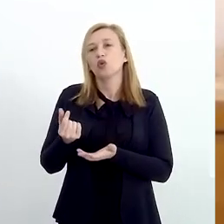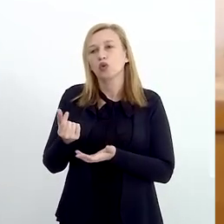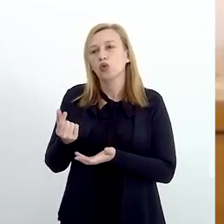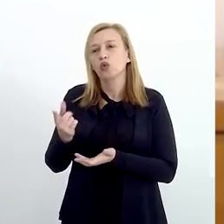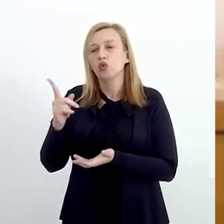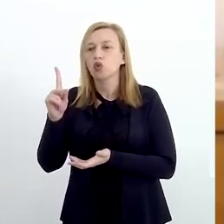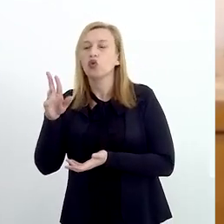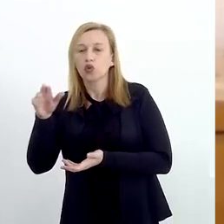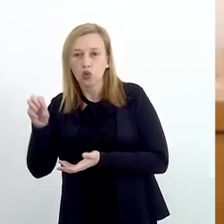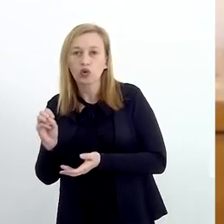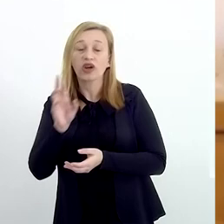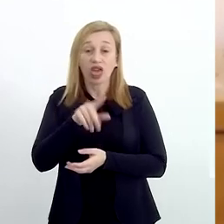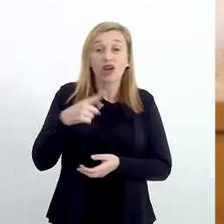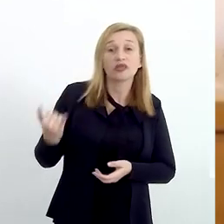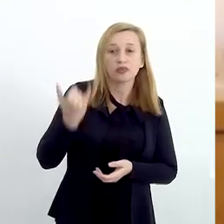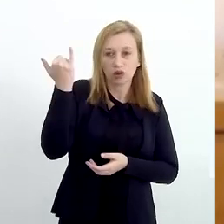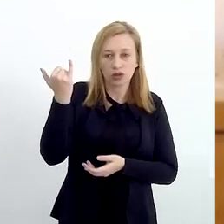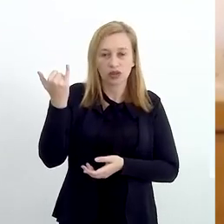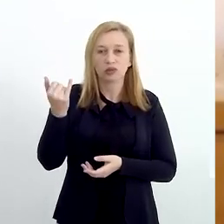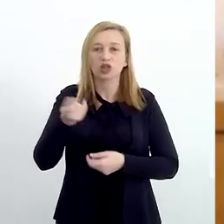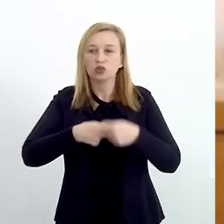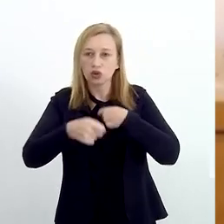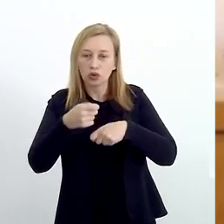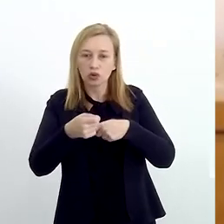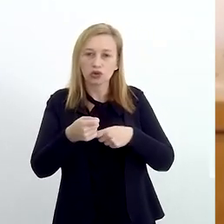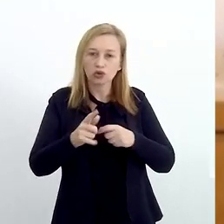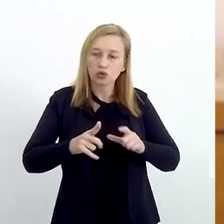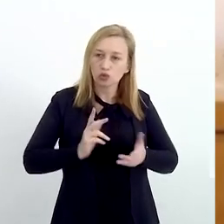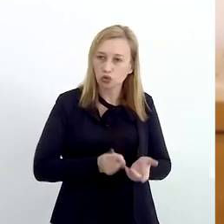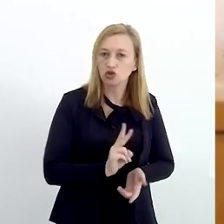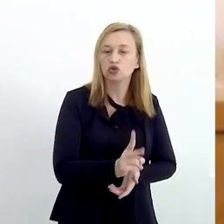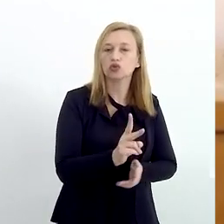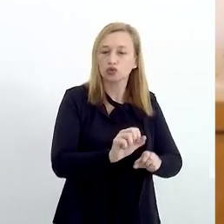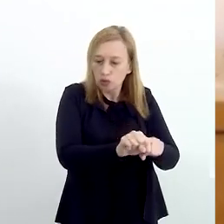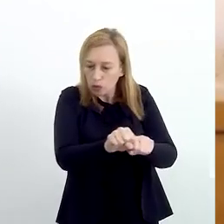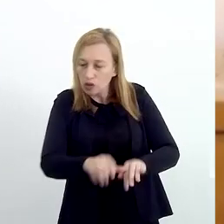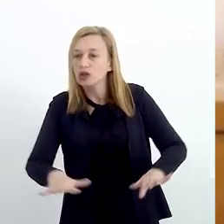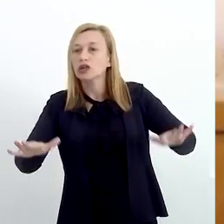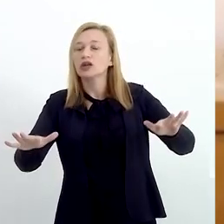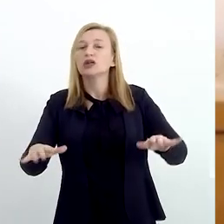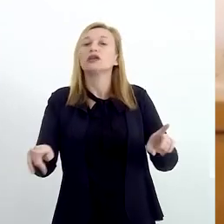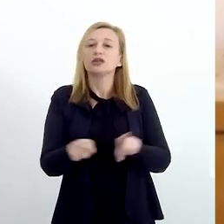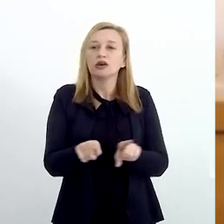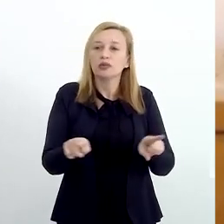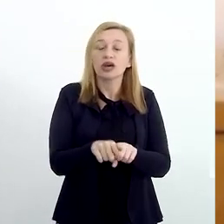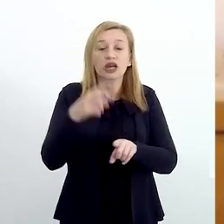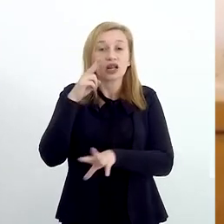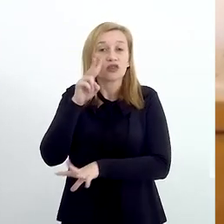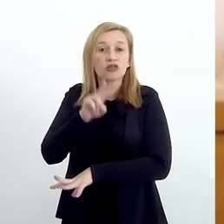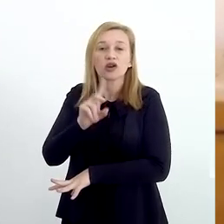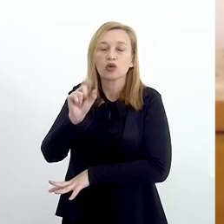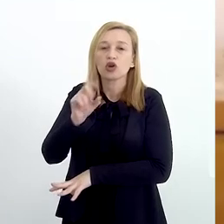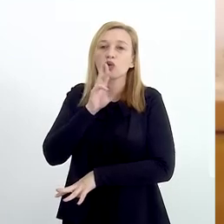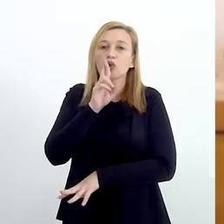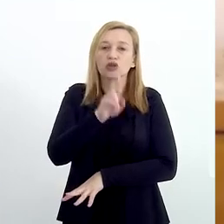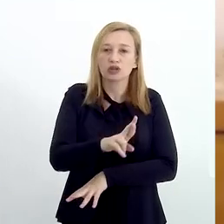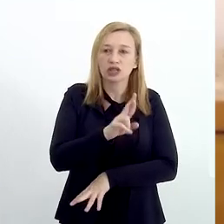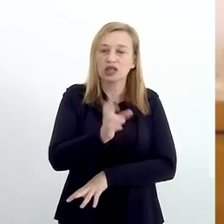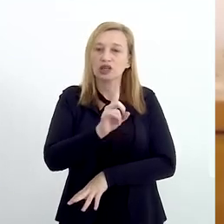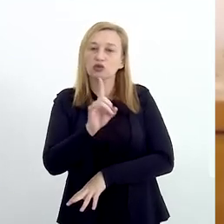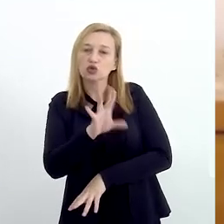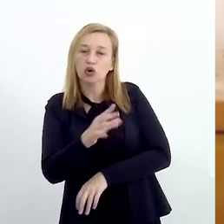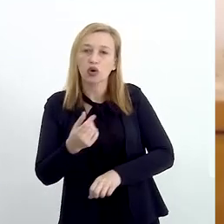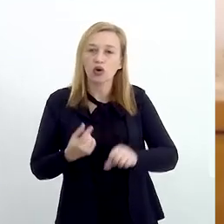ligada à margem de lucros que são necessárias para que o negócio se Estabeleça e possa se expandir Mas ele também